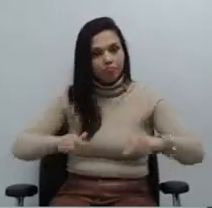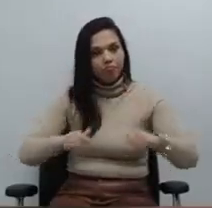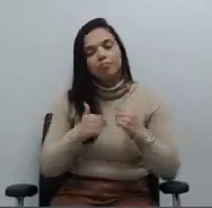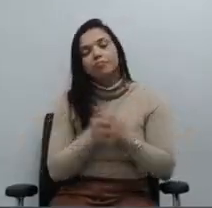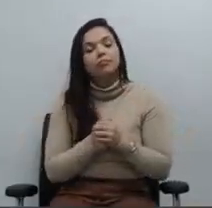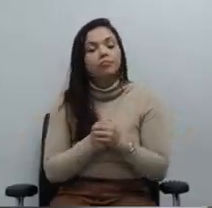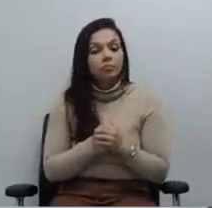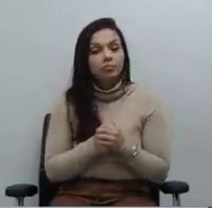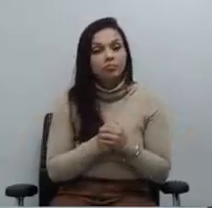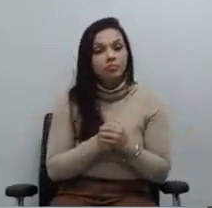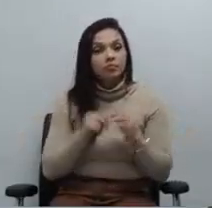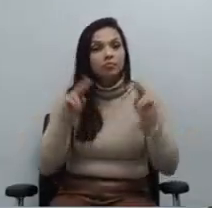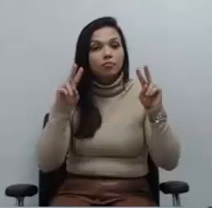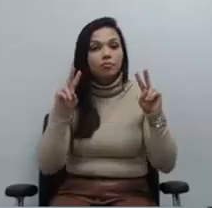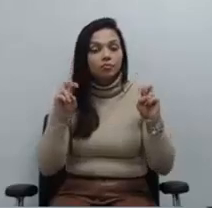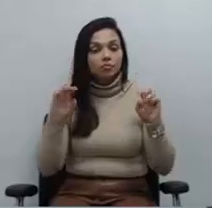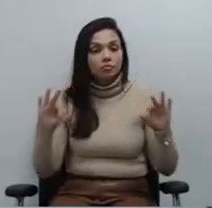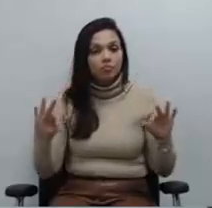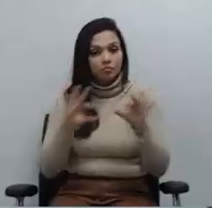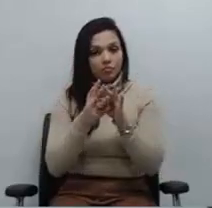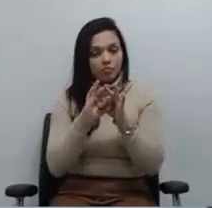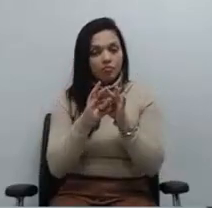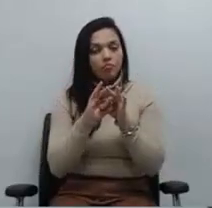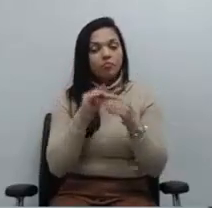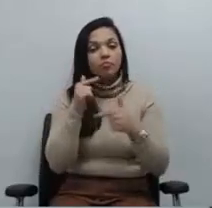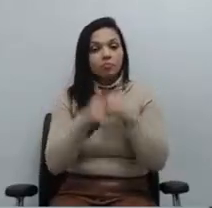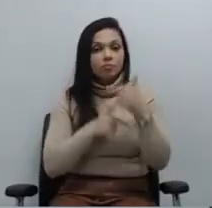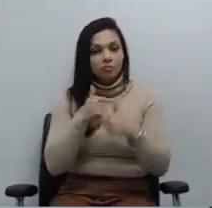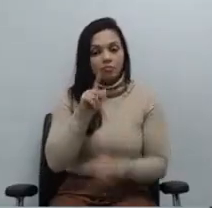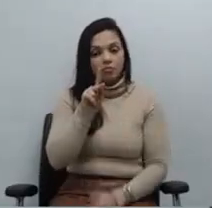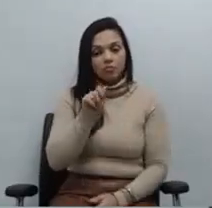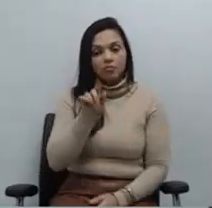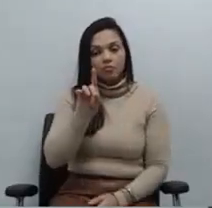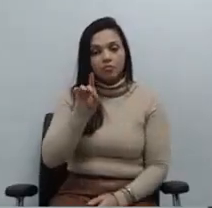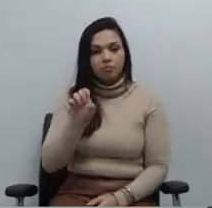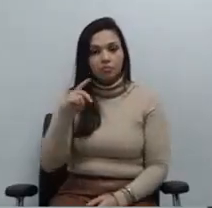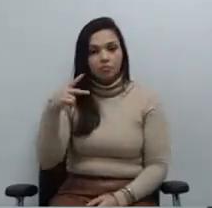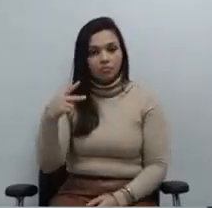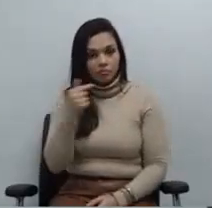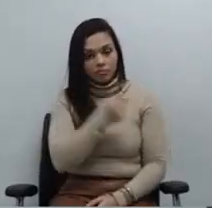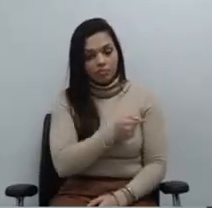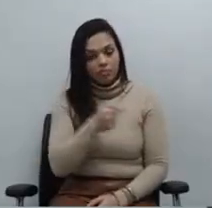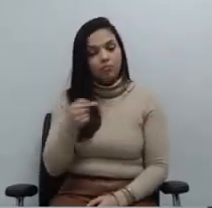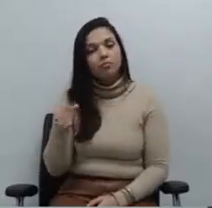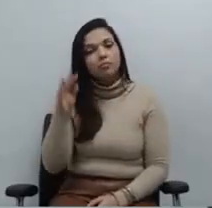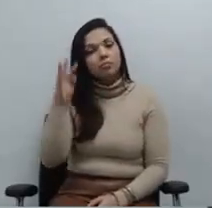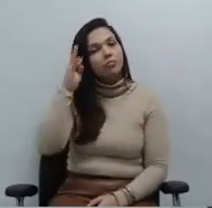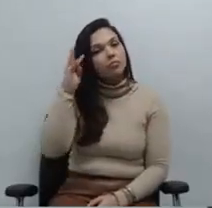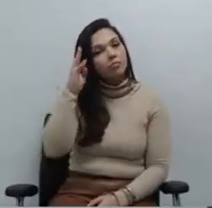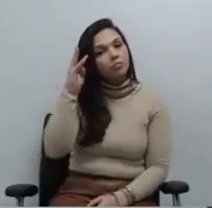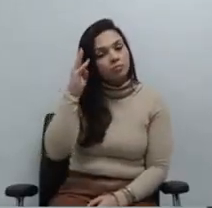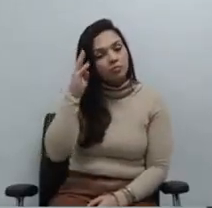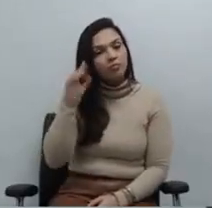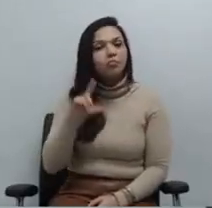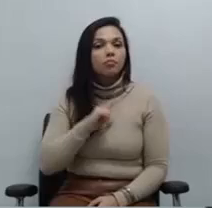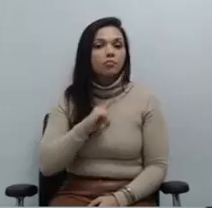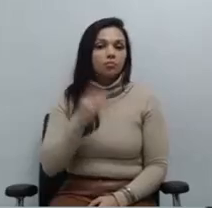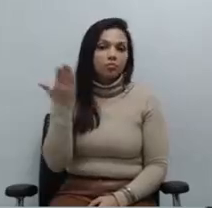Com relação ainda ao trabalho da APADEP aqui ao longo da semana, nós tivemos na quarta-feira o